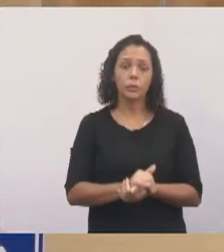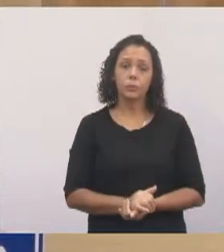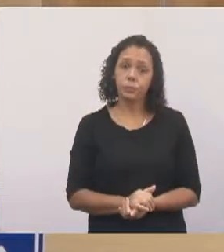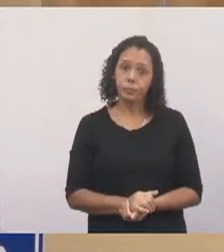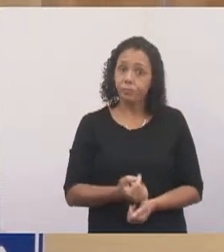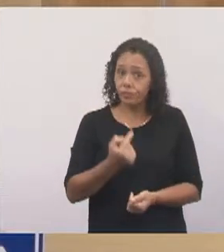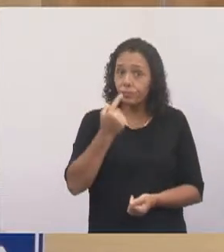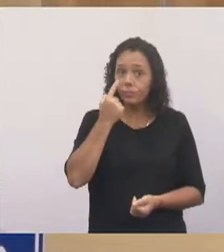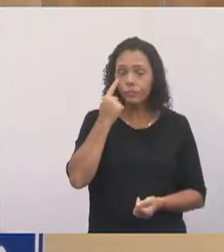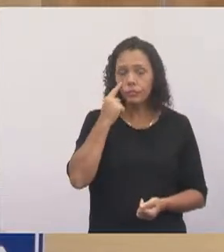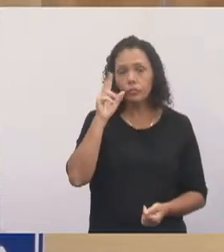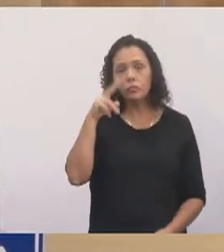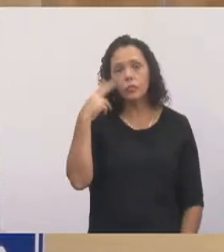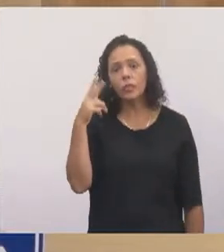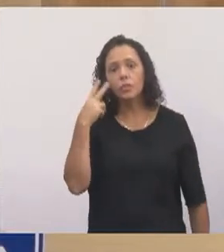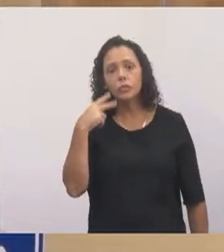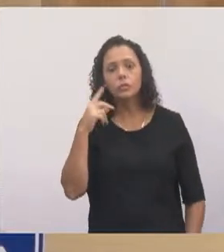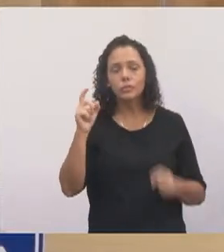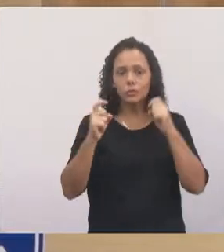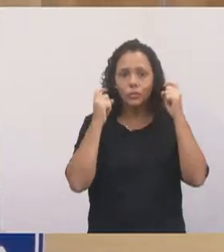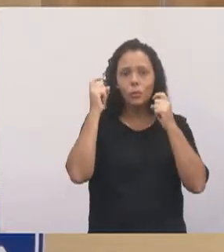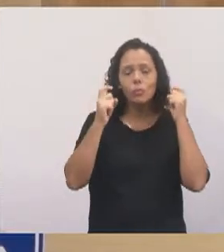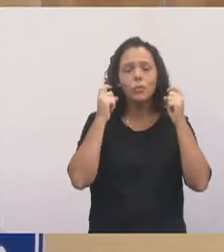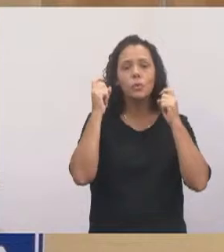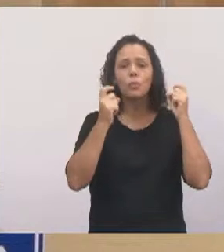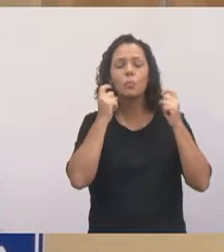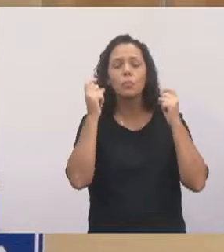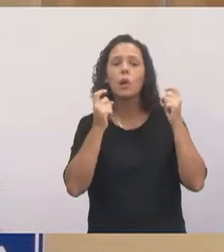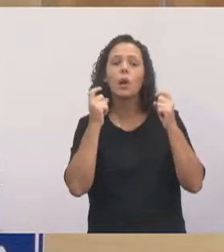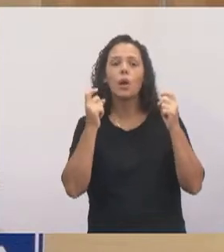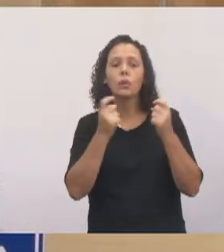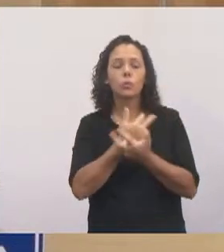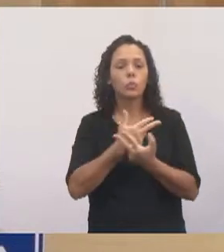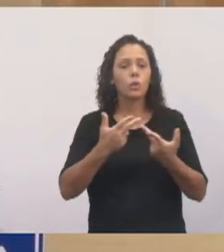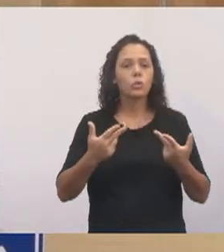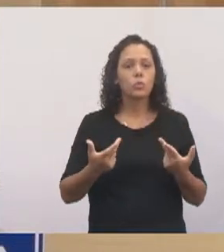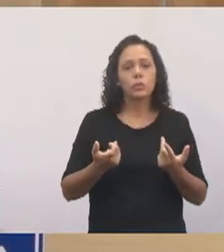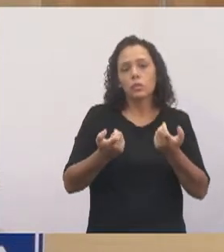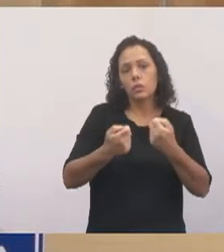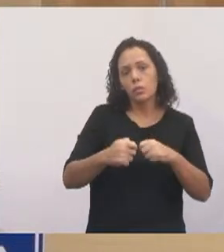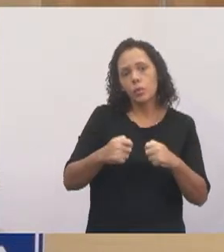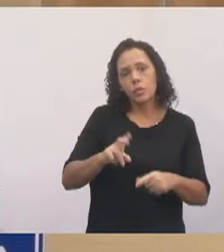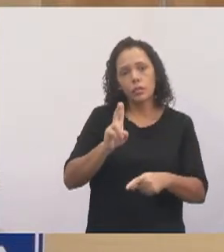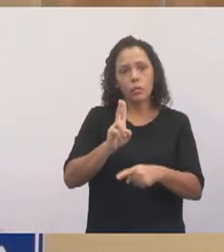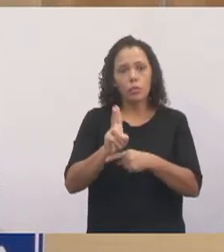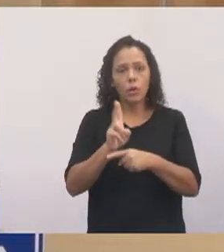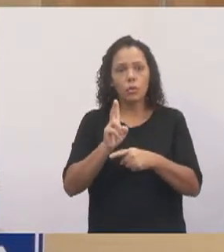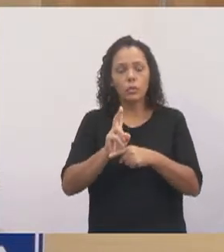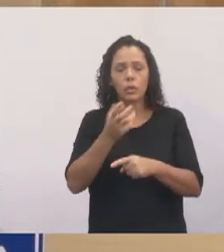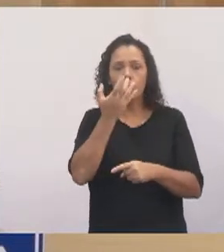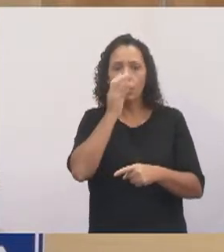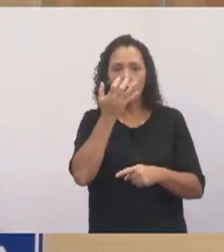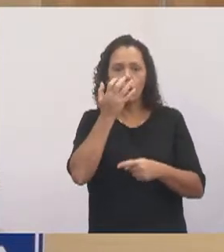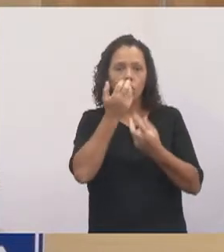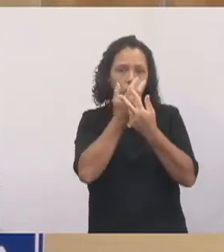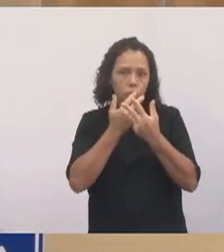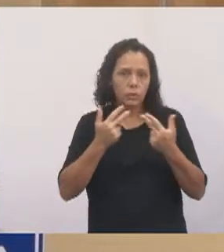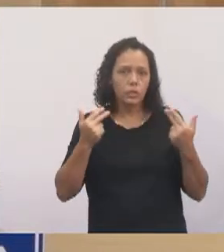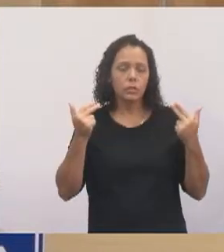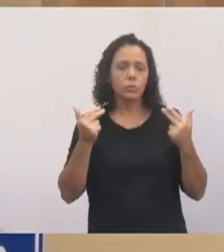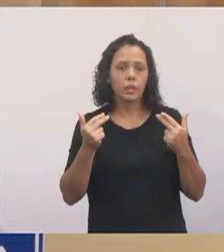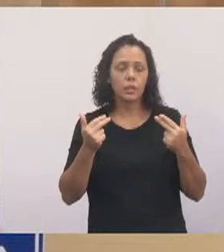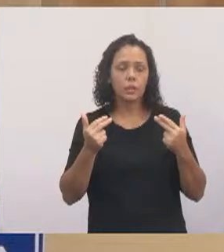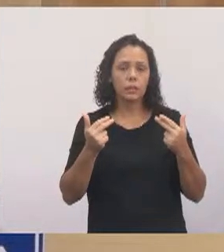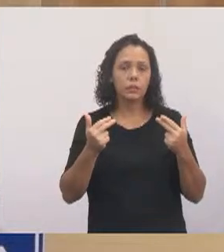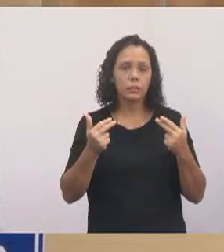preocupada, vermifugação do animal que vai ser doado, imunização, castração do animal a ser disponibilizado nesses